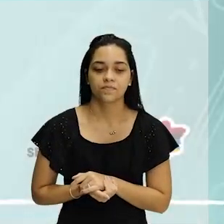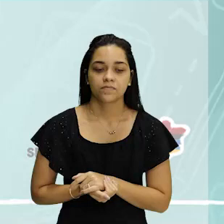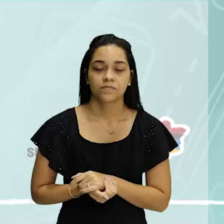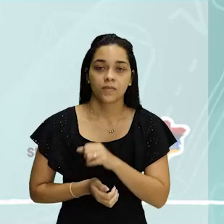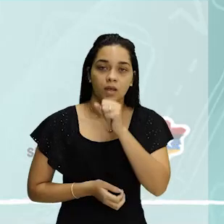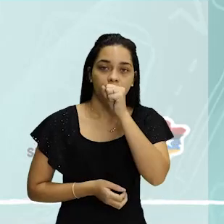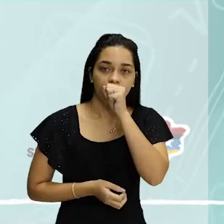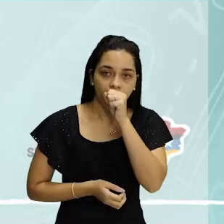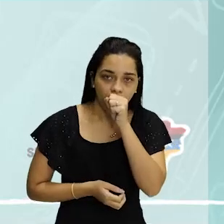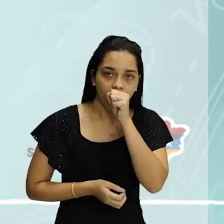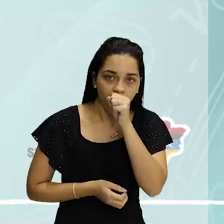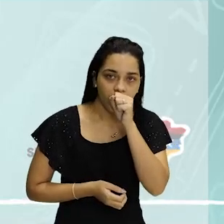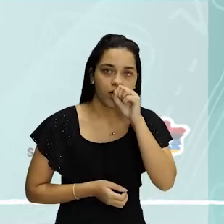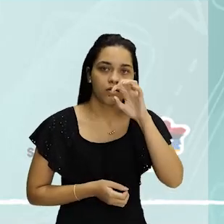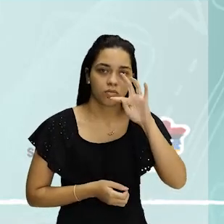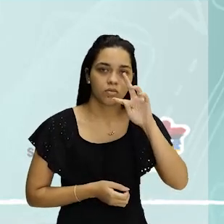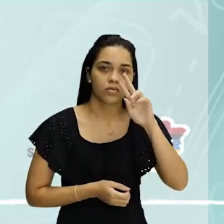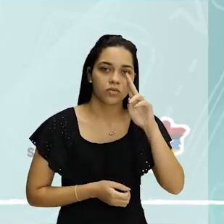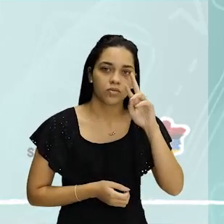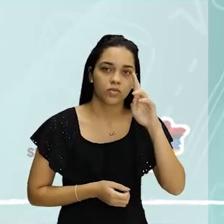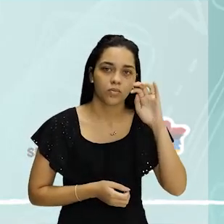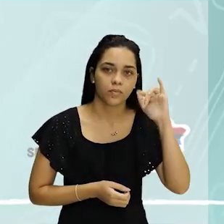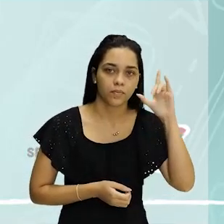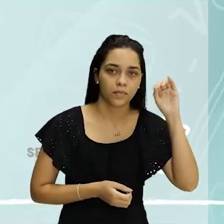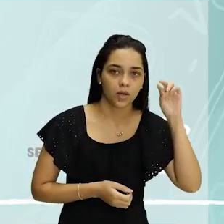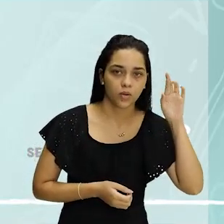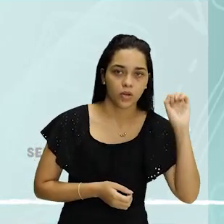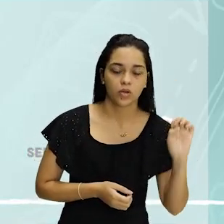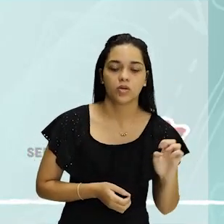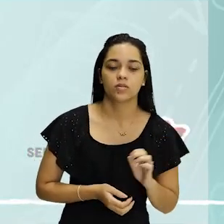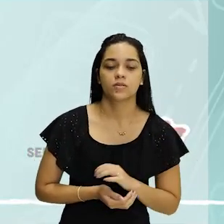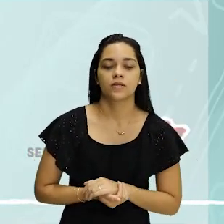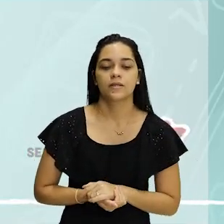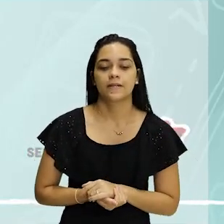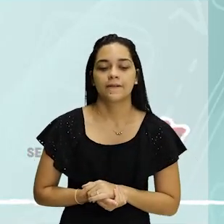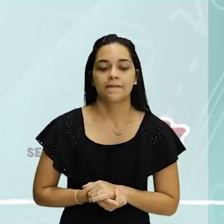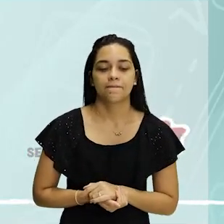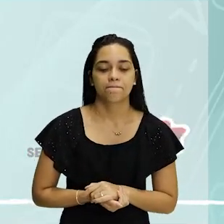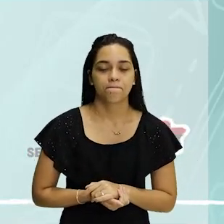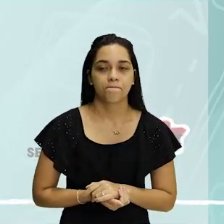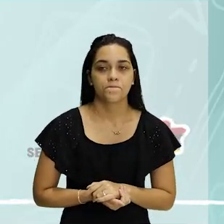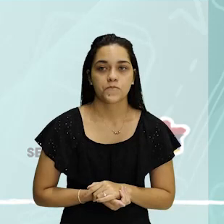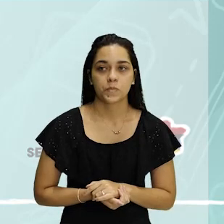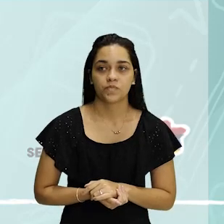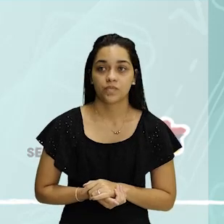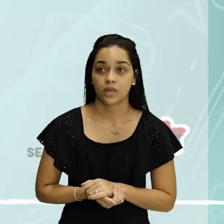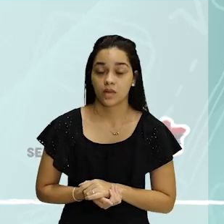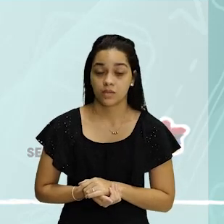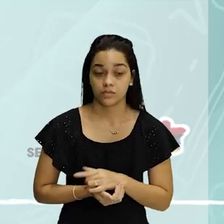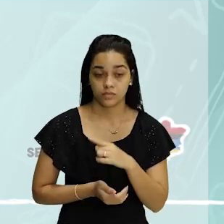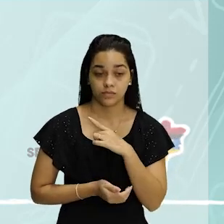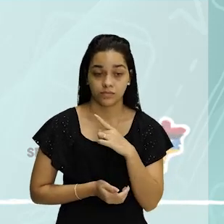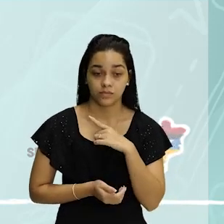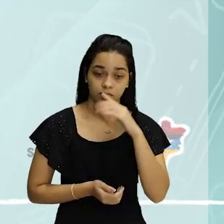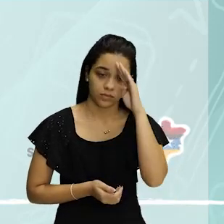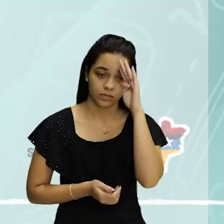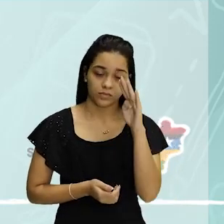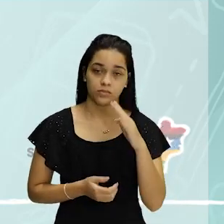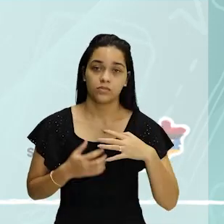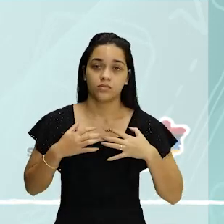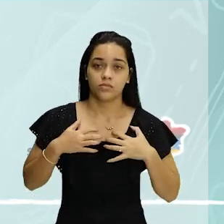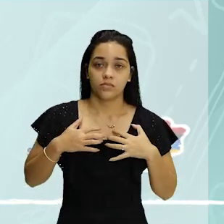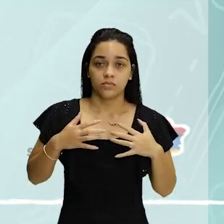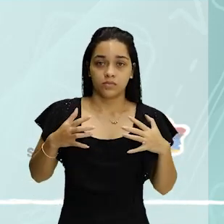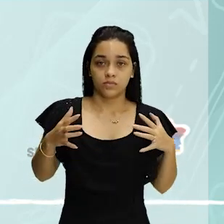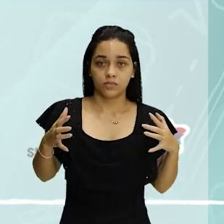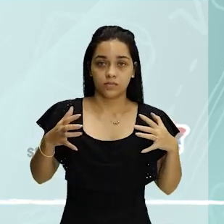outra doença bacteriana é a tuberculose. Bem, a tuberculose ela afeta principalmente os